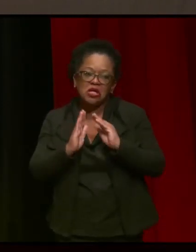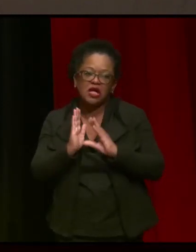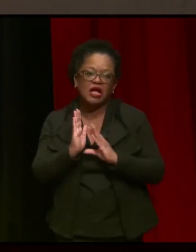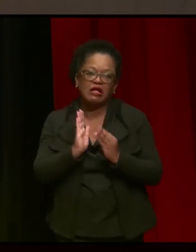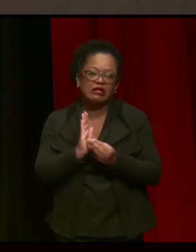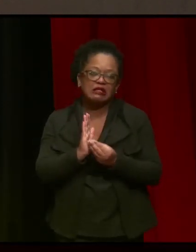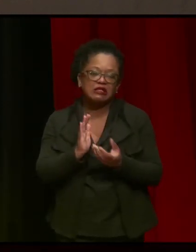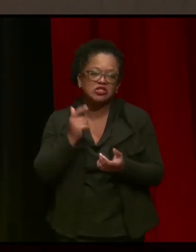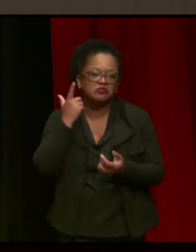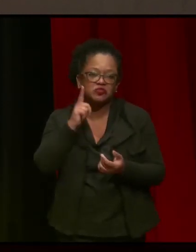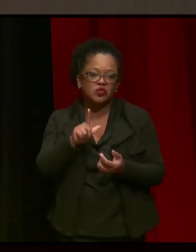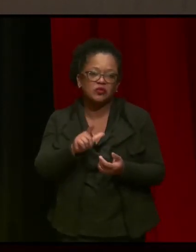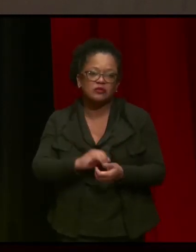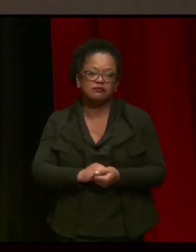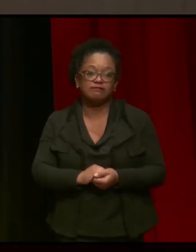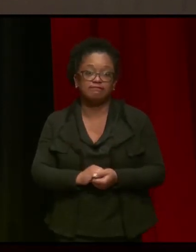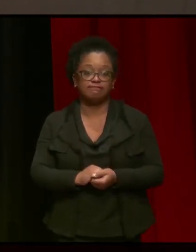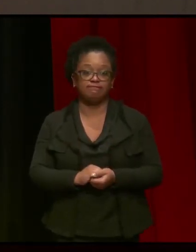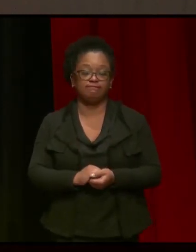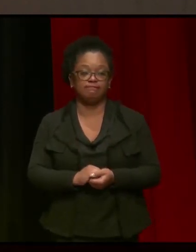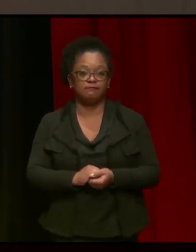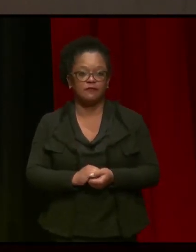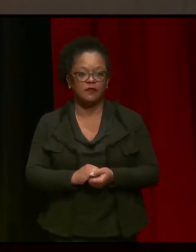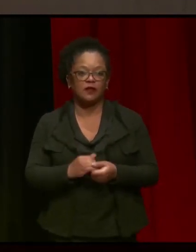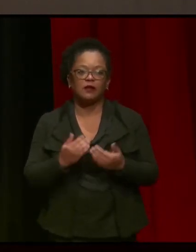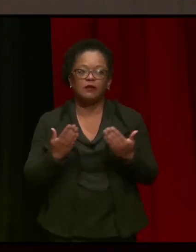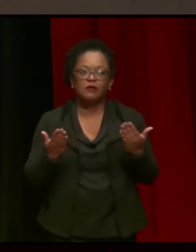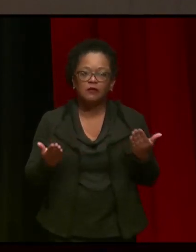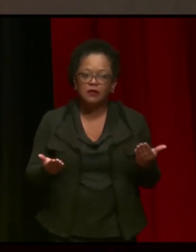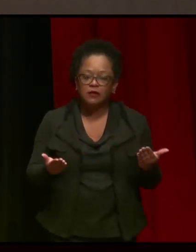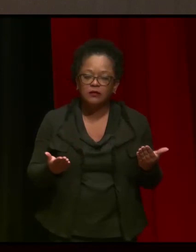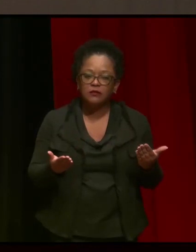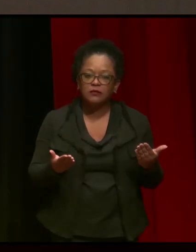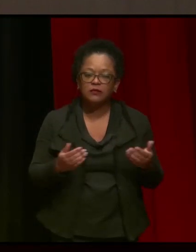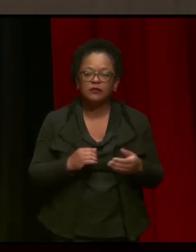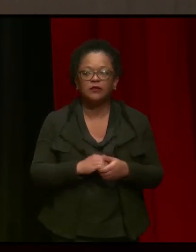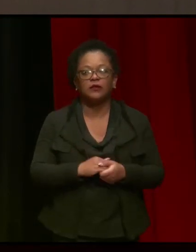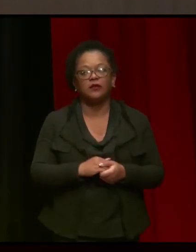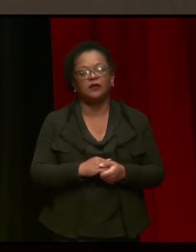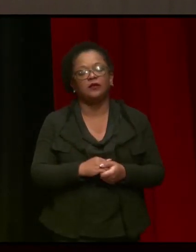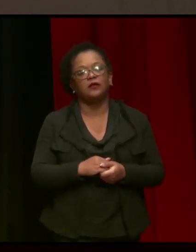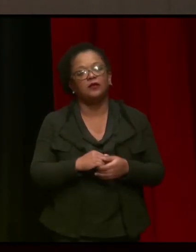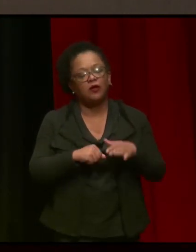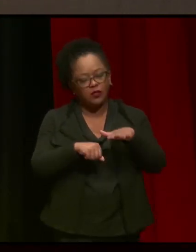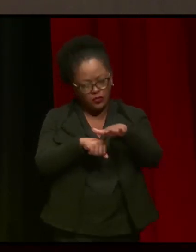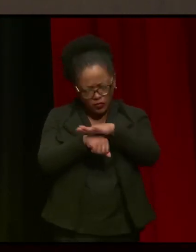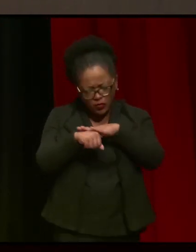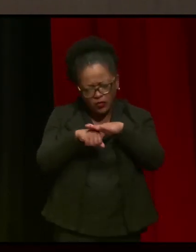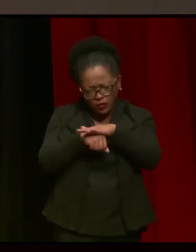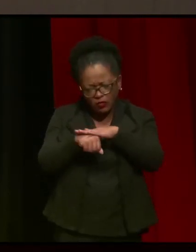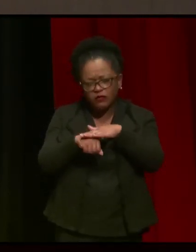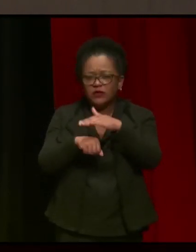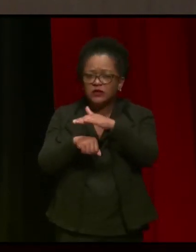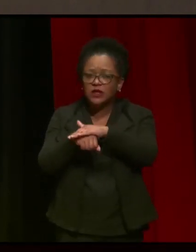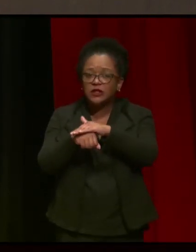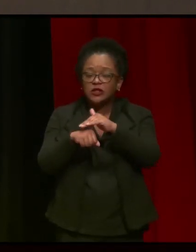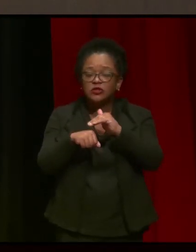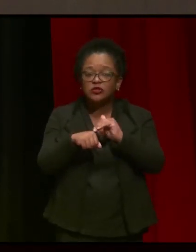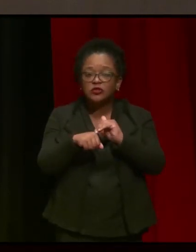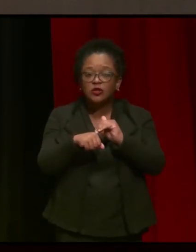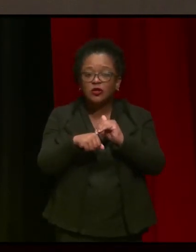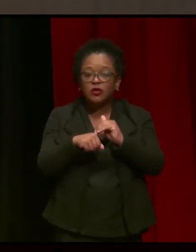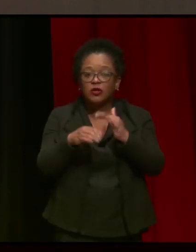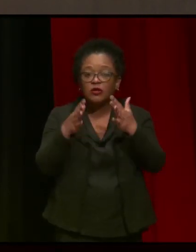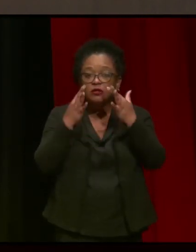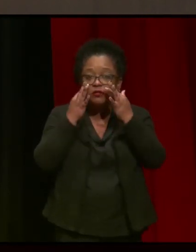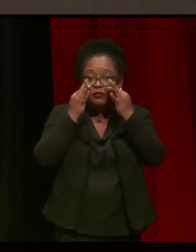falar com a pessoa. Você liga e fala assim, ô Maria, Daniel, posso falar com você? Você me mandou, você podia se encontrar comigo aqui na igreja domingo